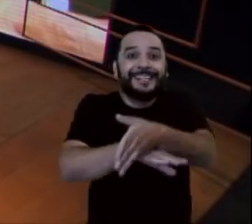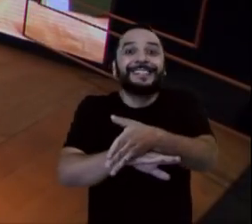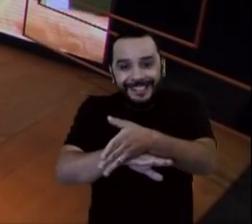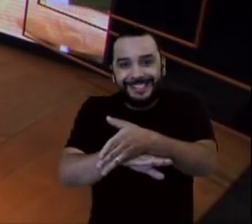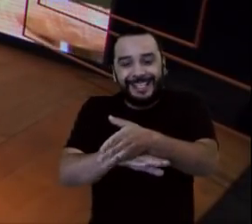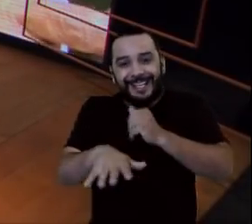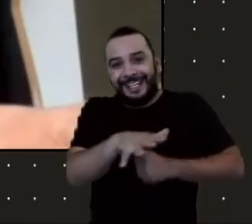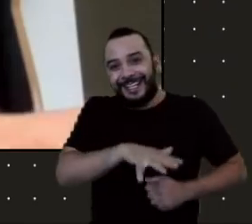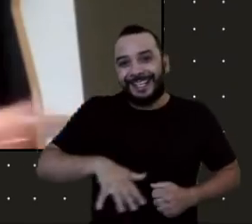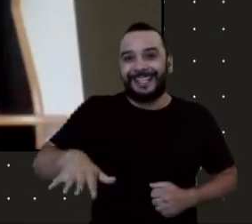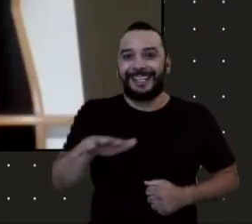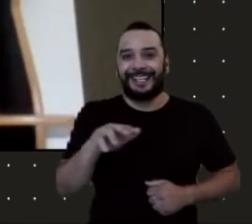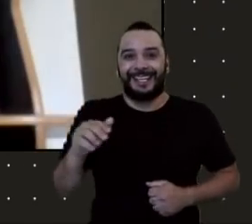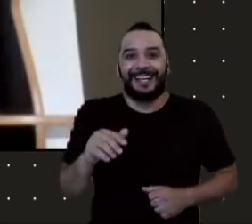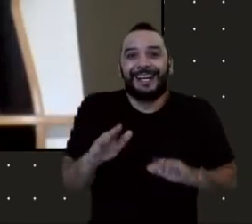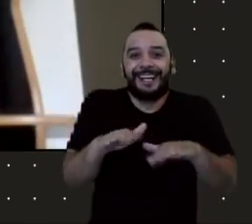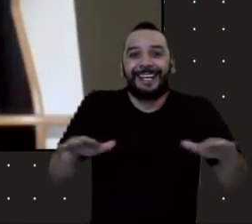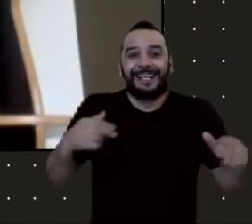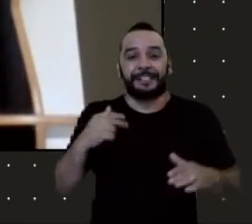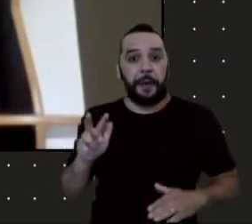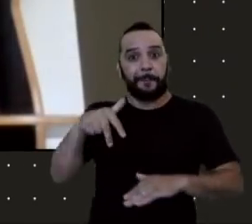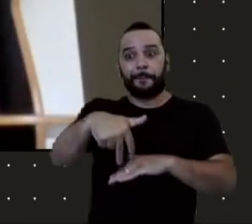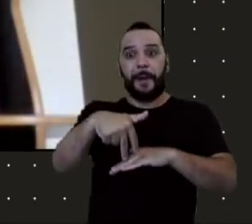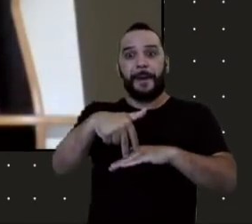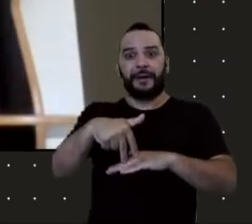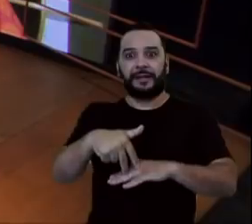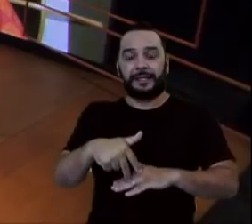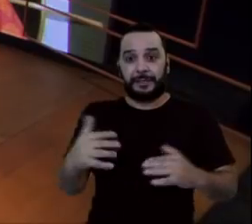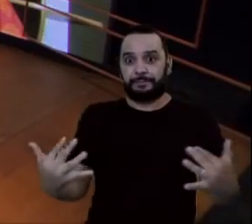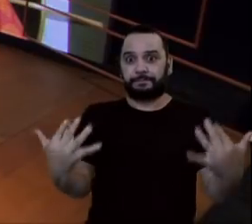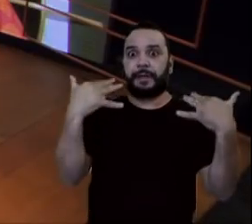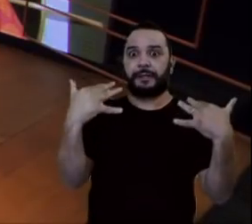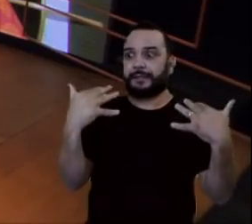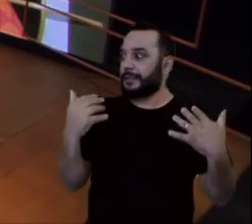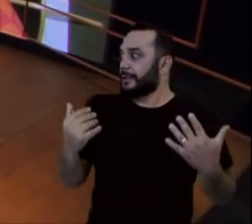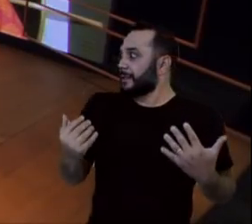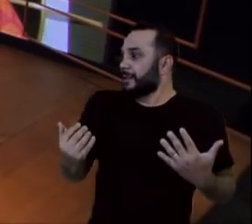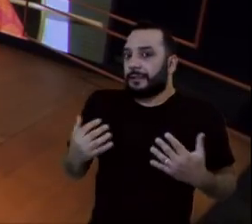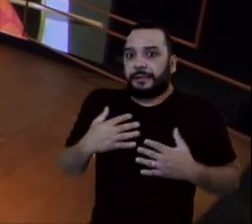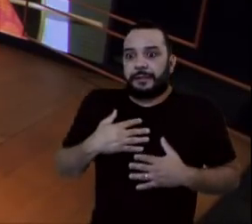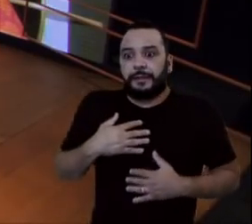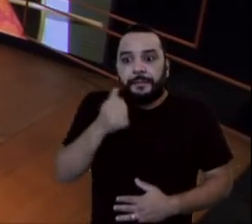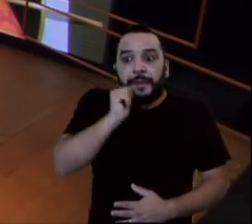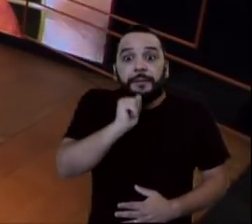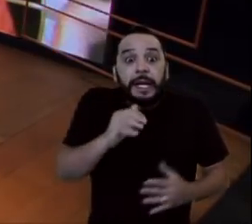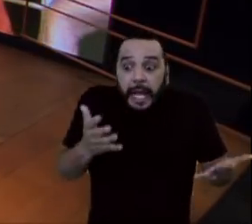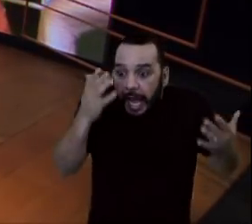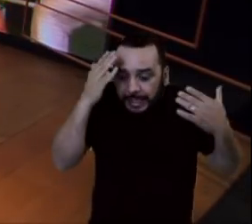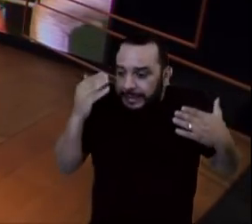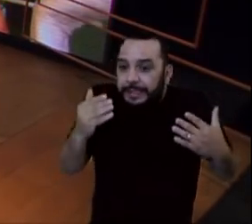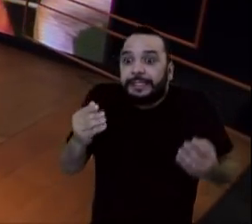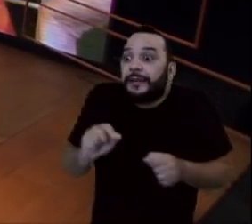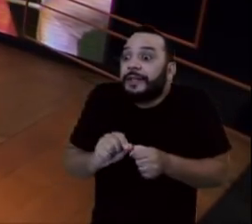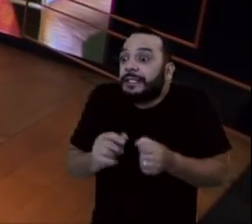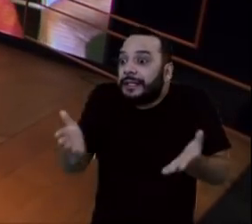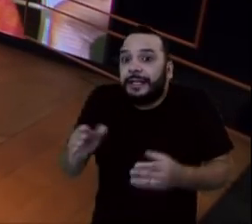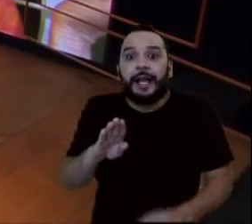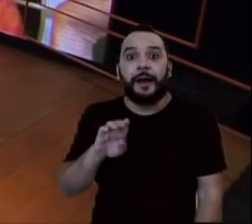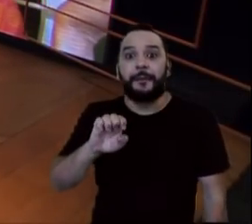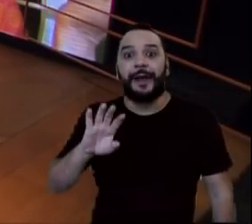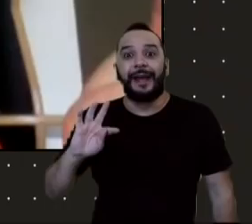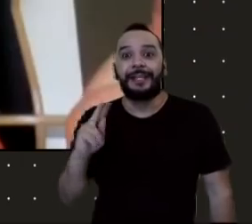em cena. Apareceu aquela criança no palco. E aí a mamãe,